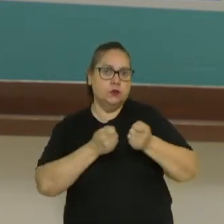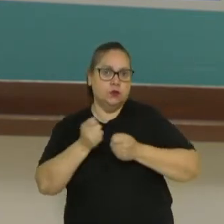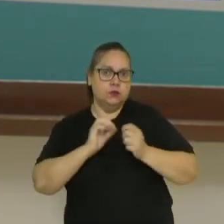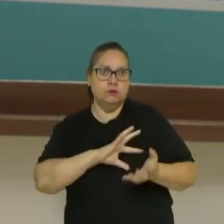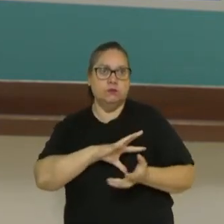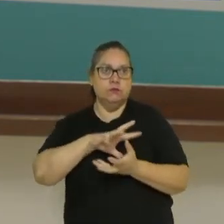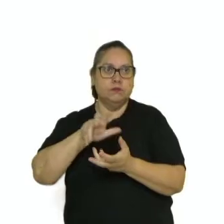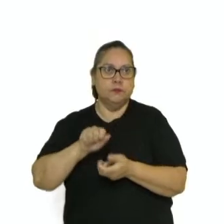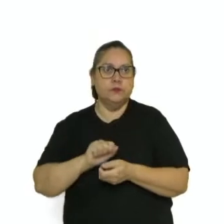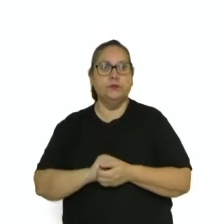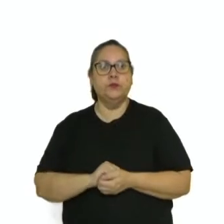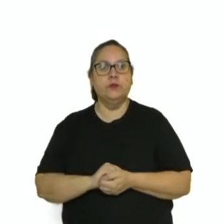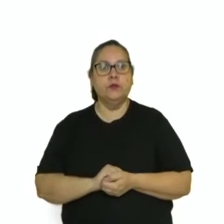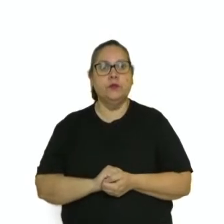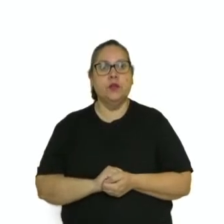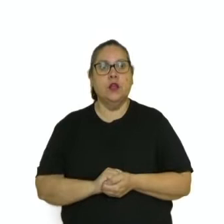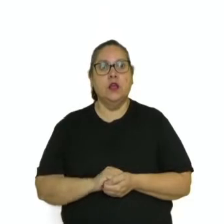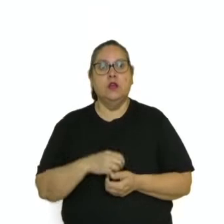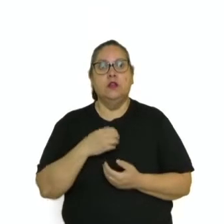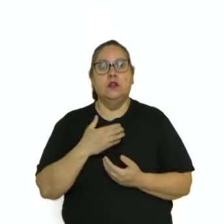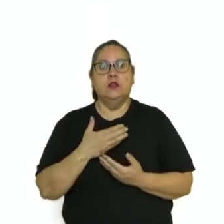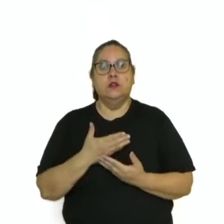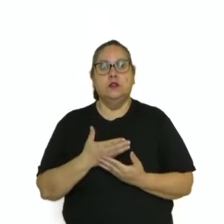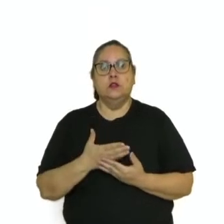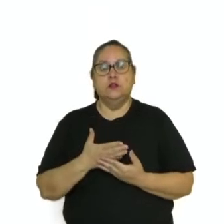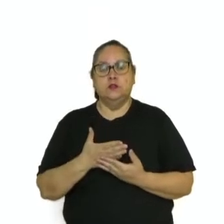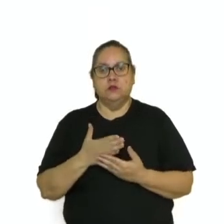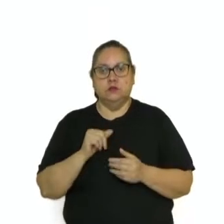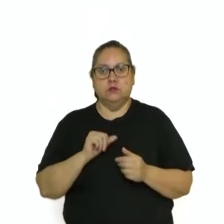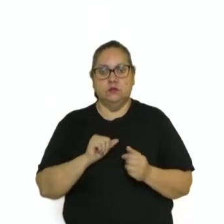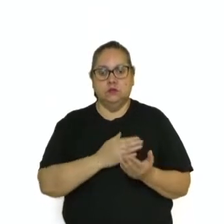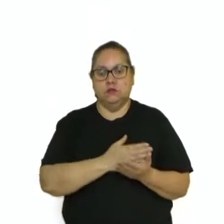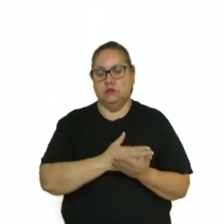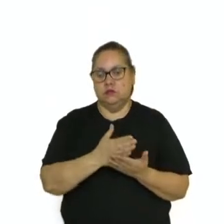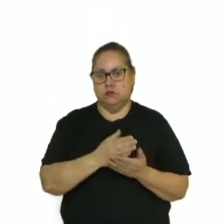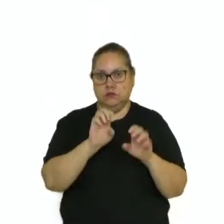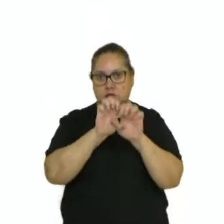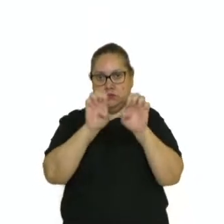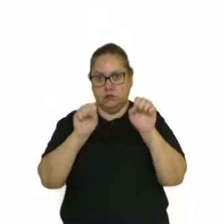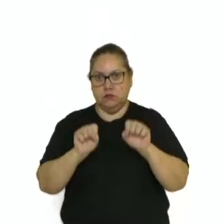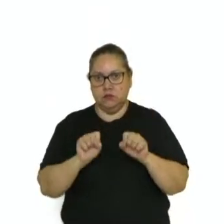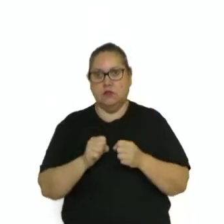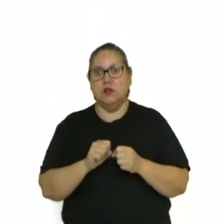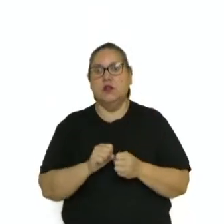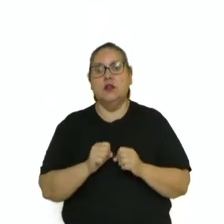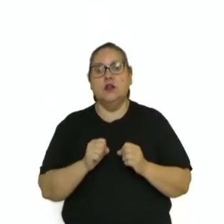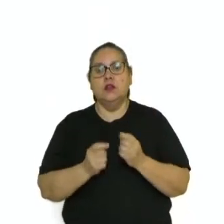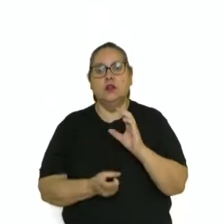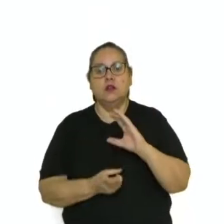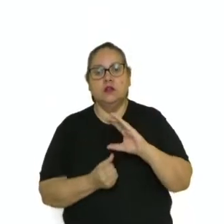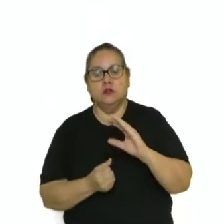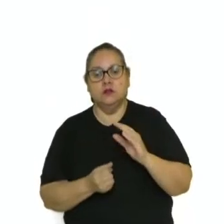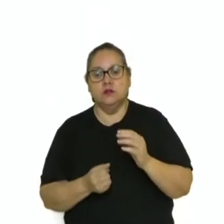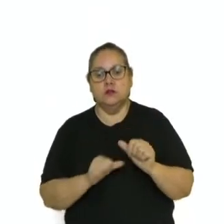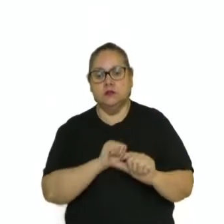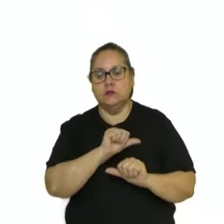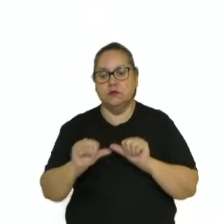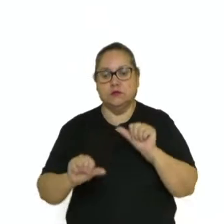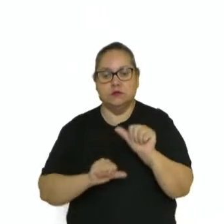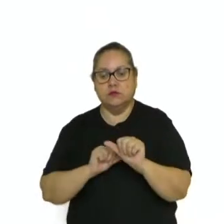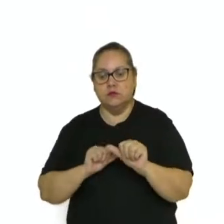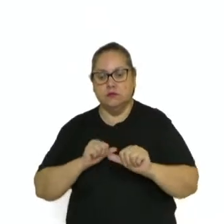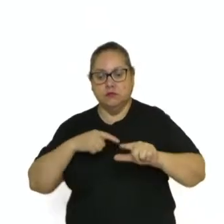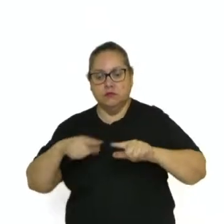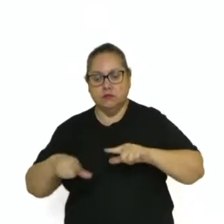global. Bem, o início do sistema capitalista. A transformação dos camponeses em